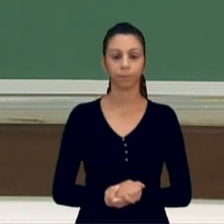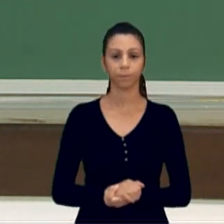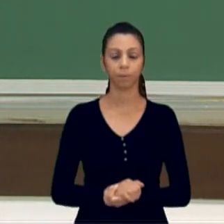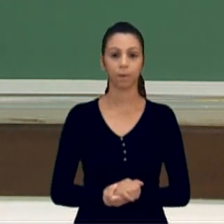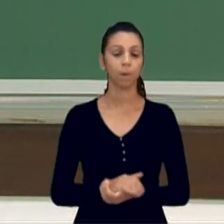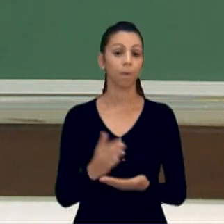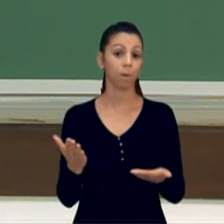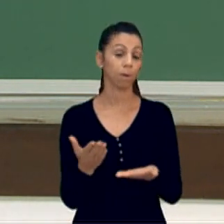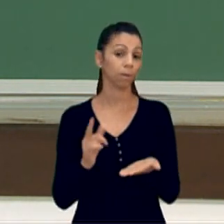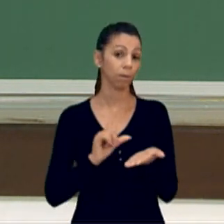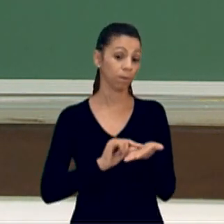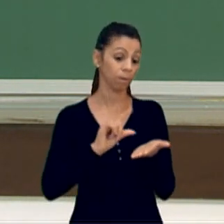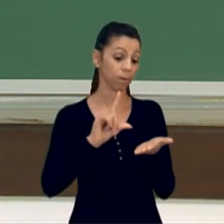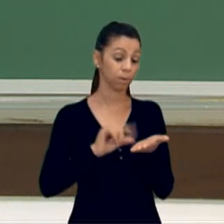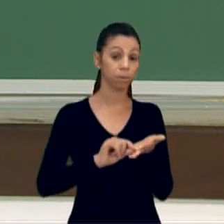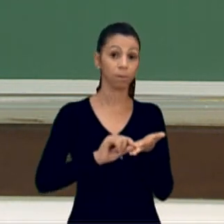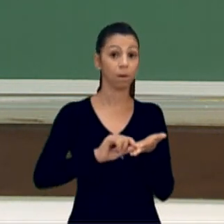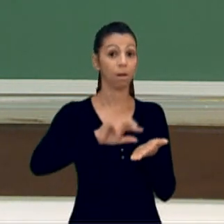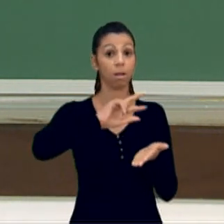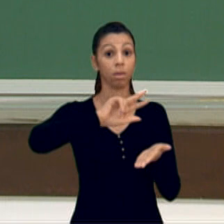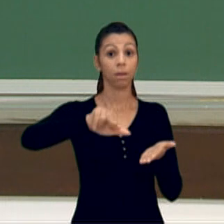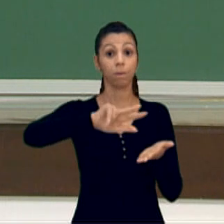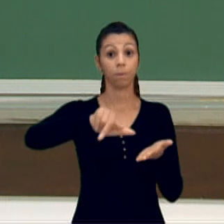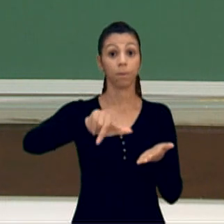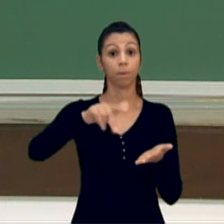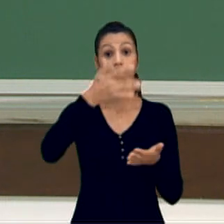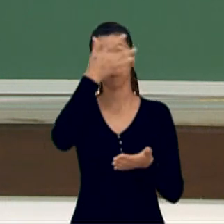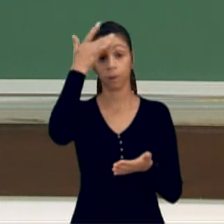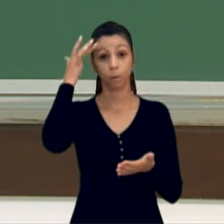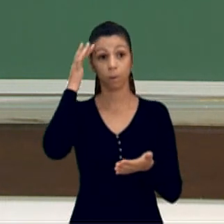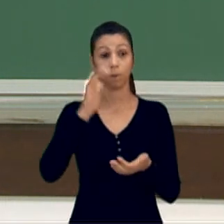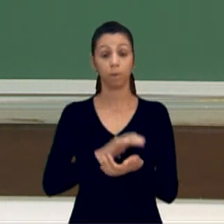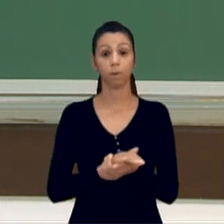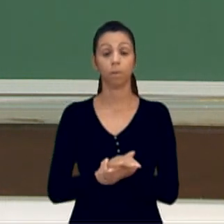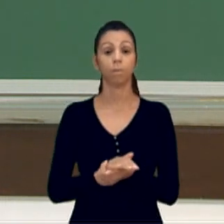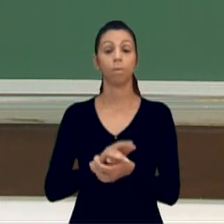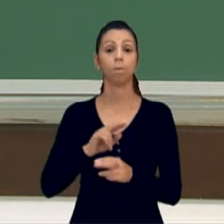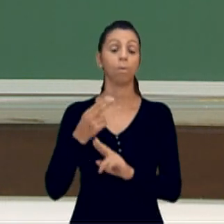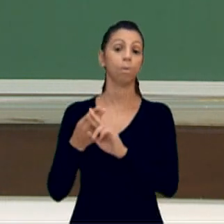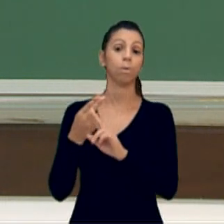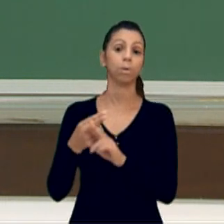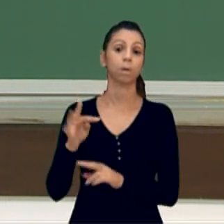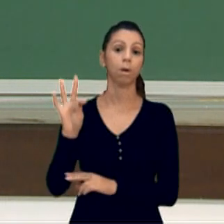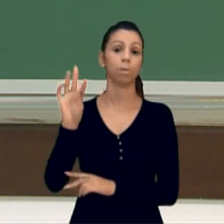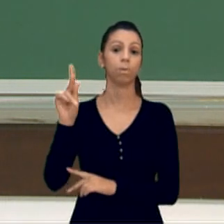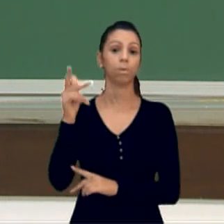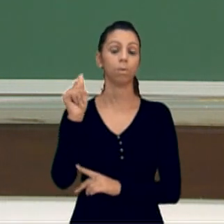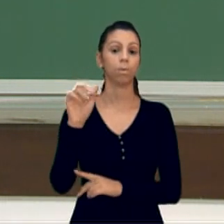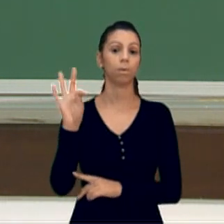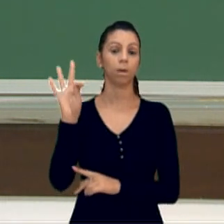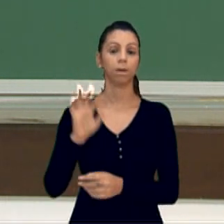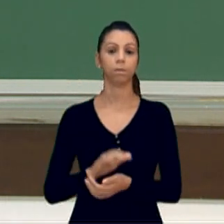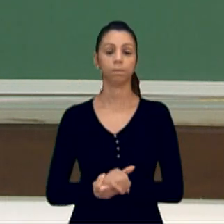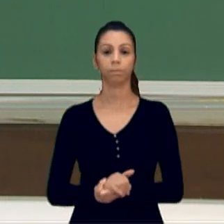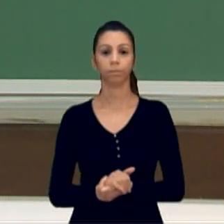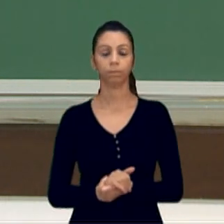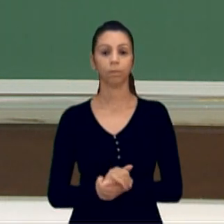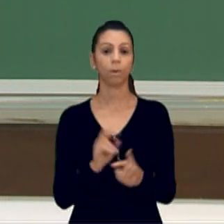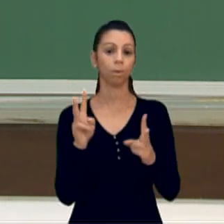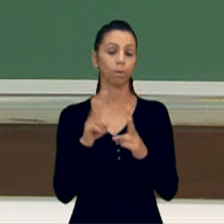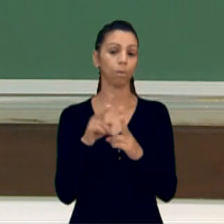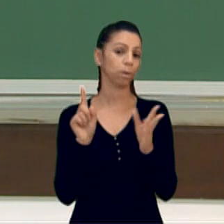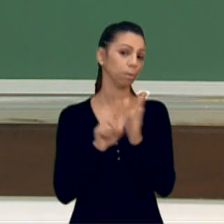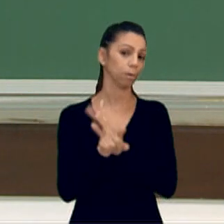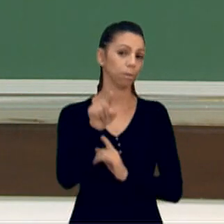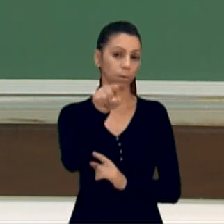artigo não é pessoa, então nós usamos o that. Agora, quiz time. Duas perguntinhas para